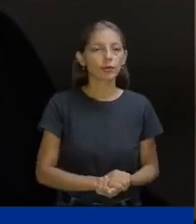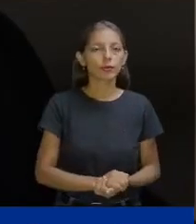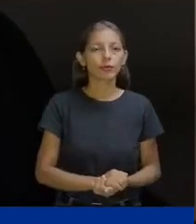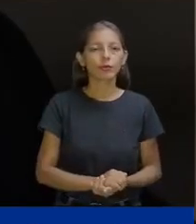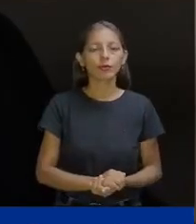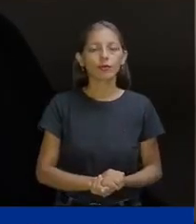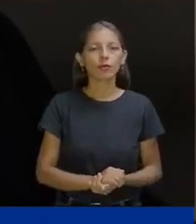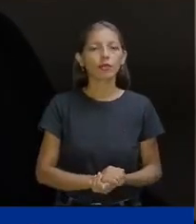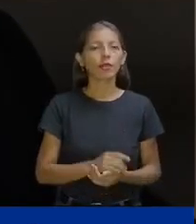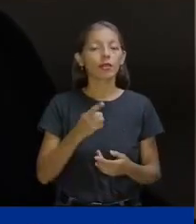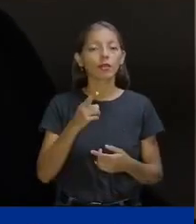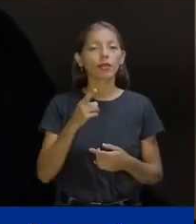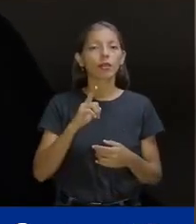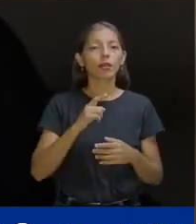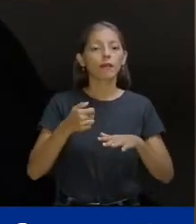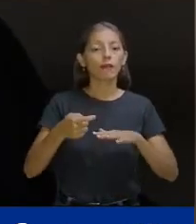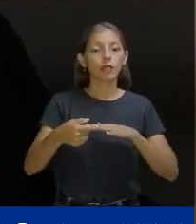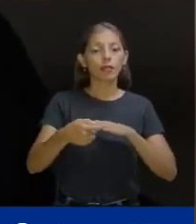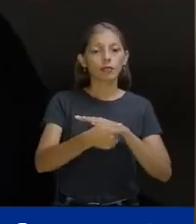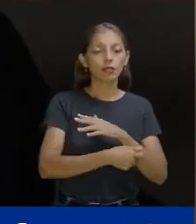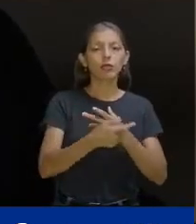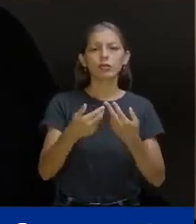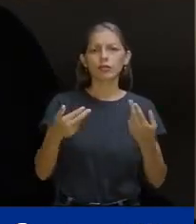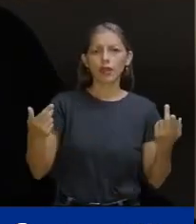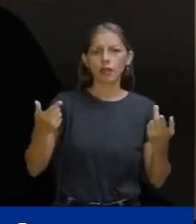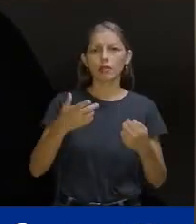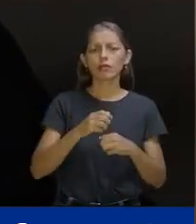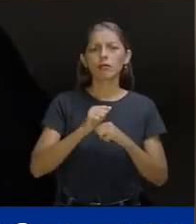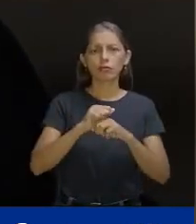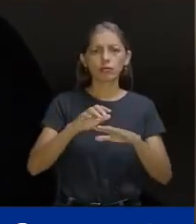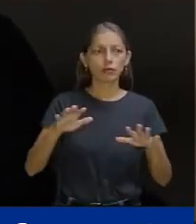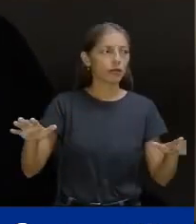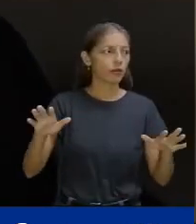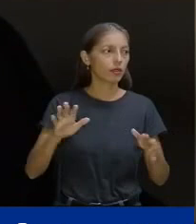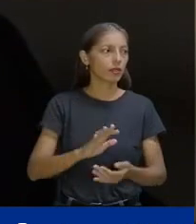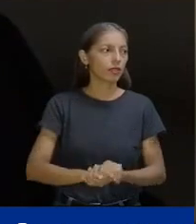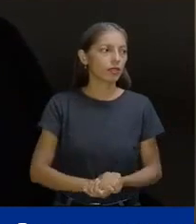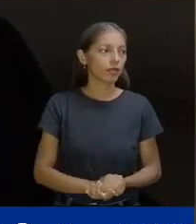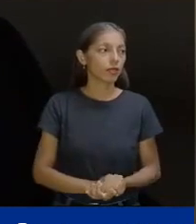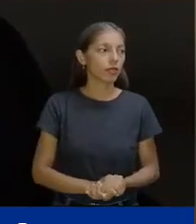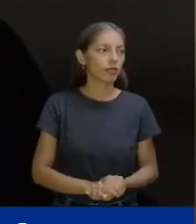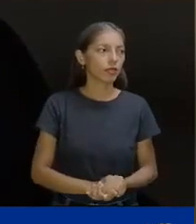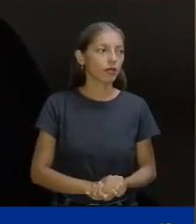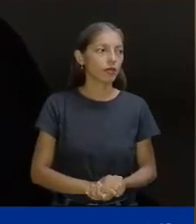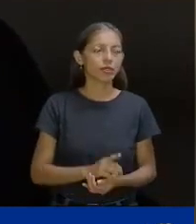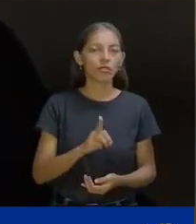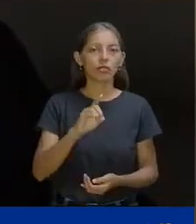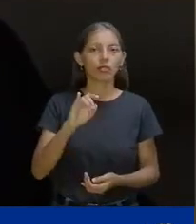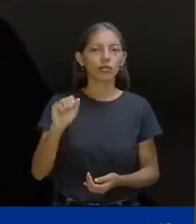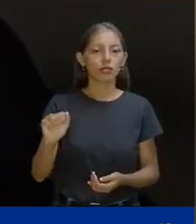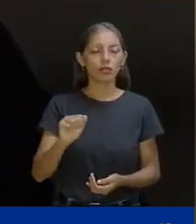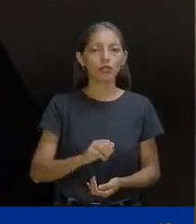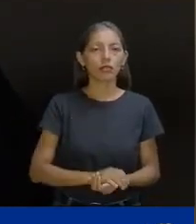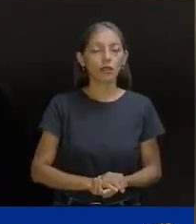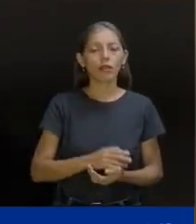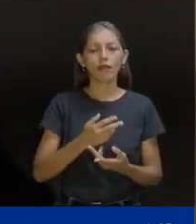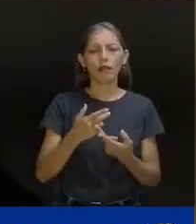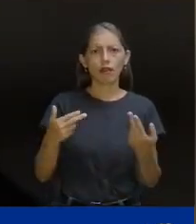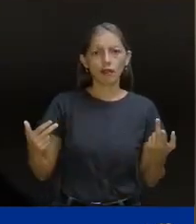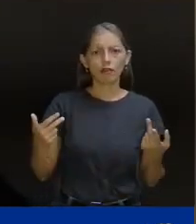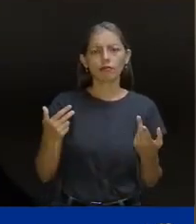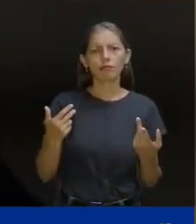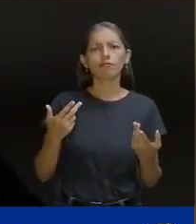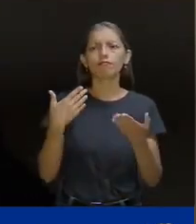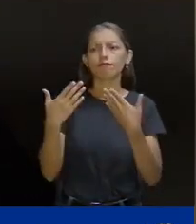combate à desinformação e utilização de inteligência artificial nessas próximas eleições e assuntos outros que